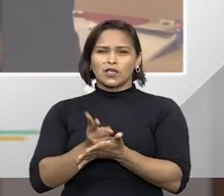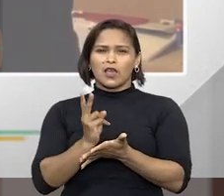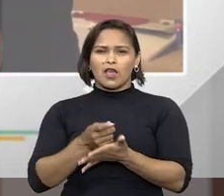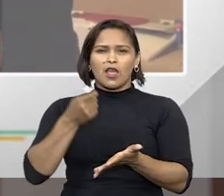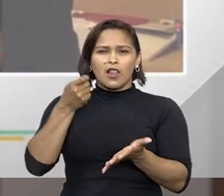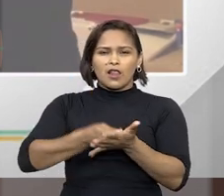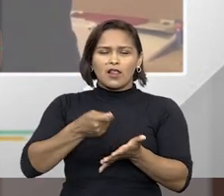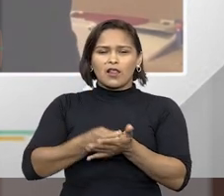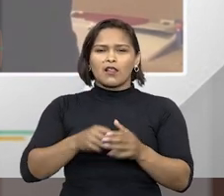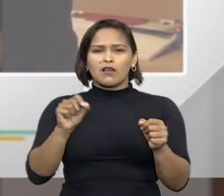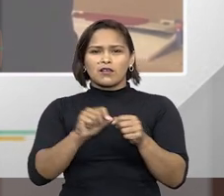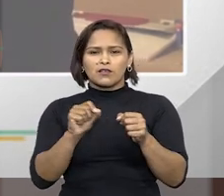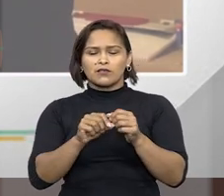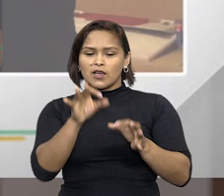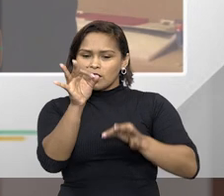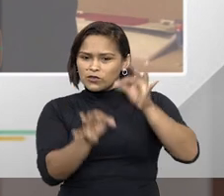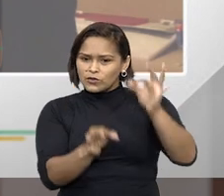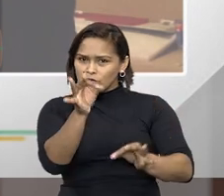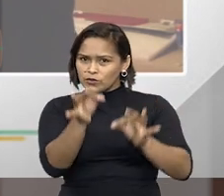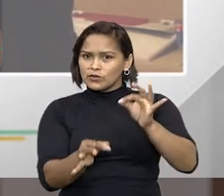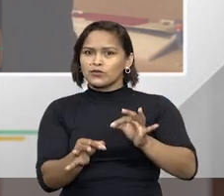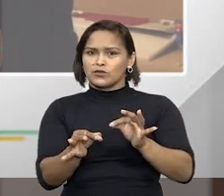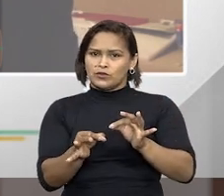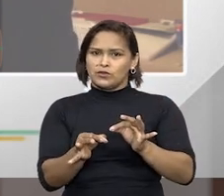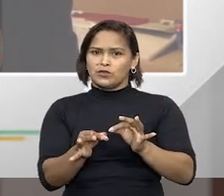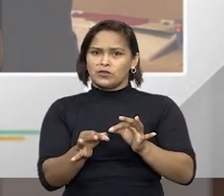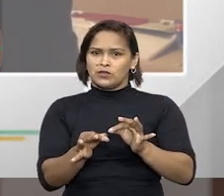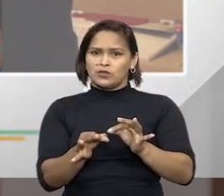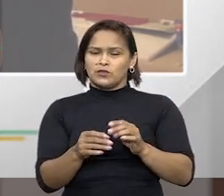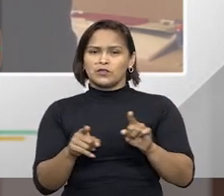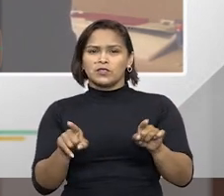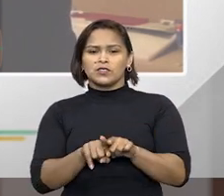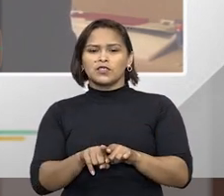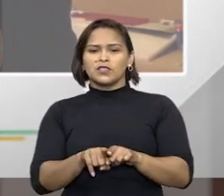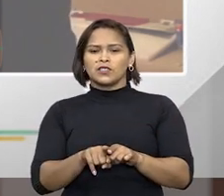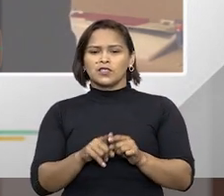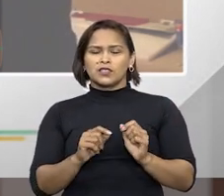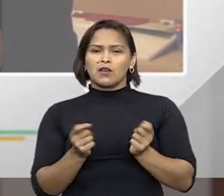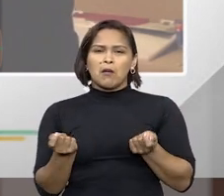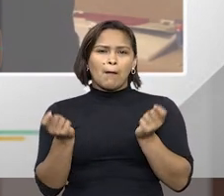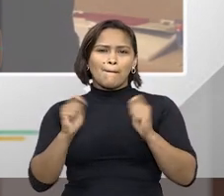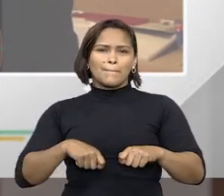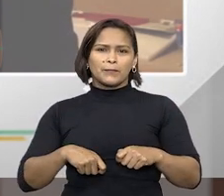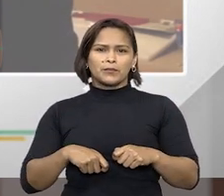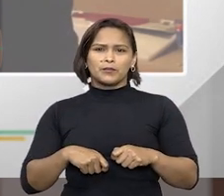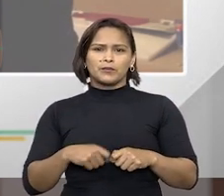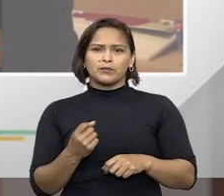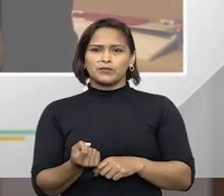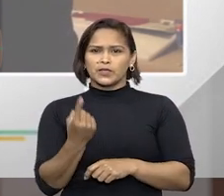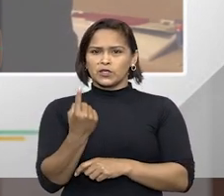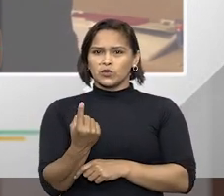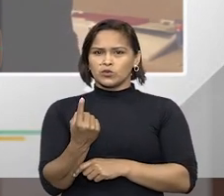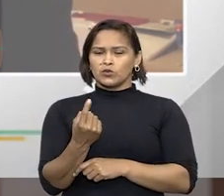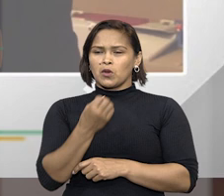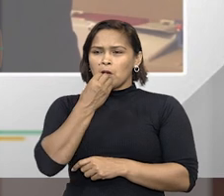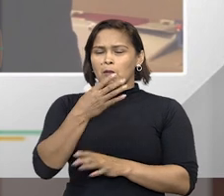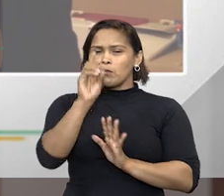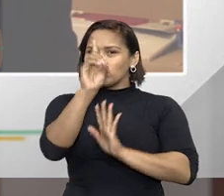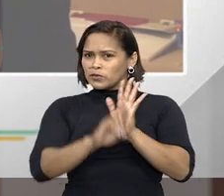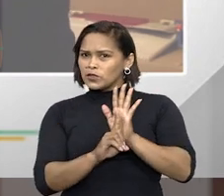pela realização da justiça, que não se possibilita sem um bom